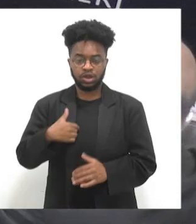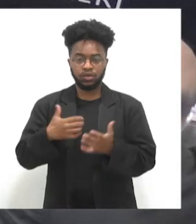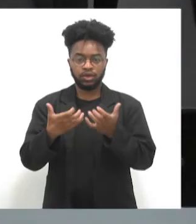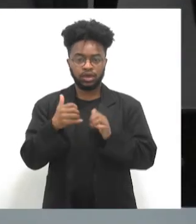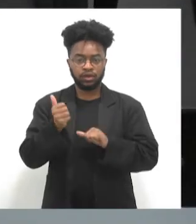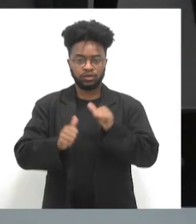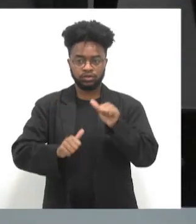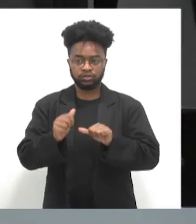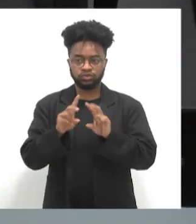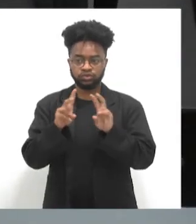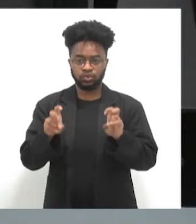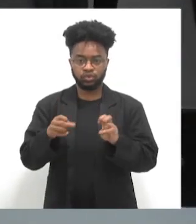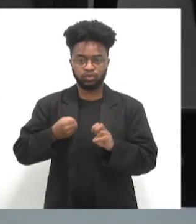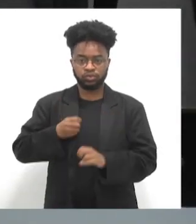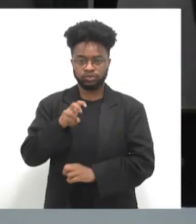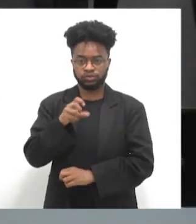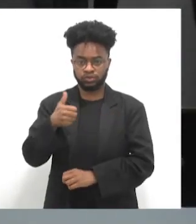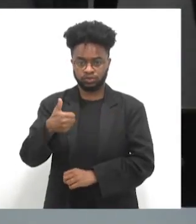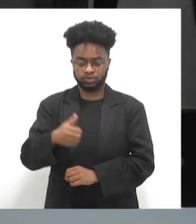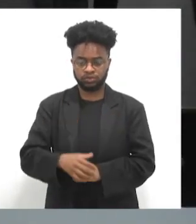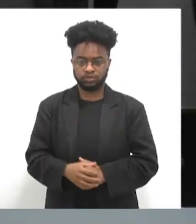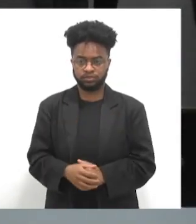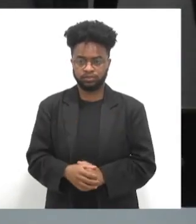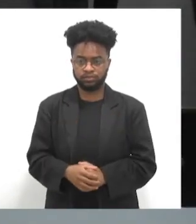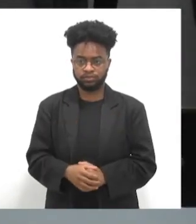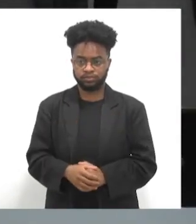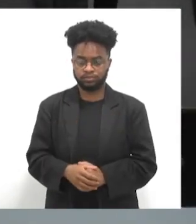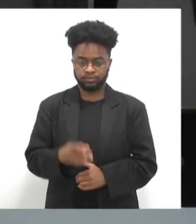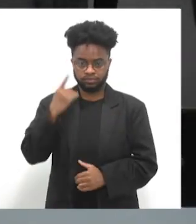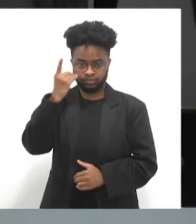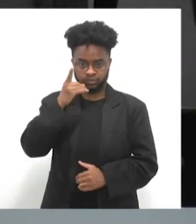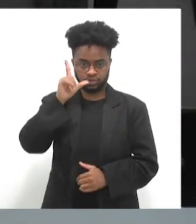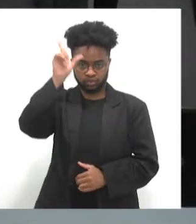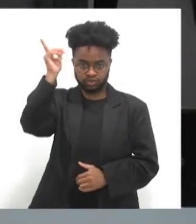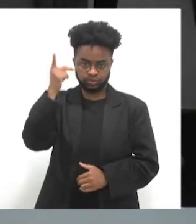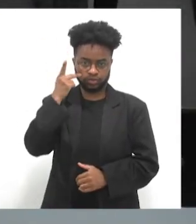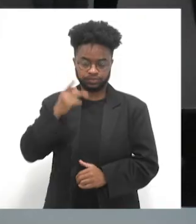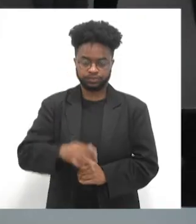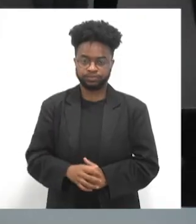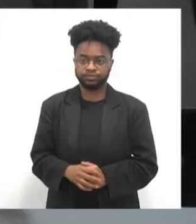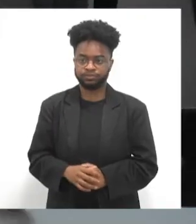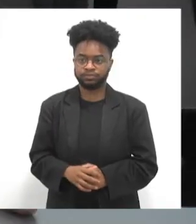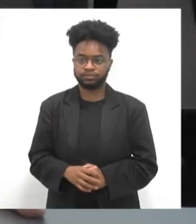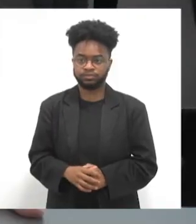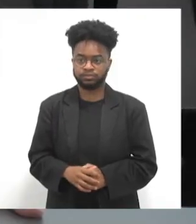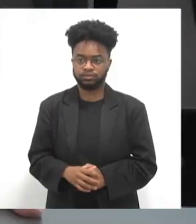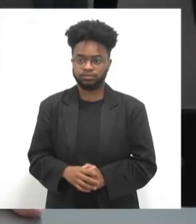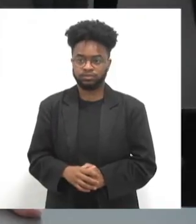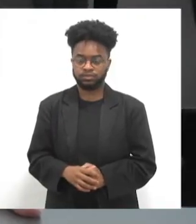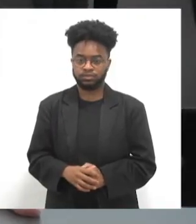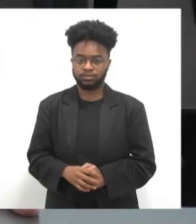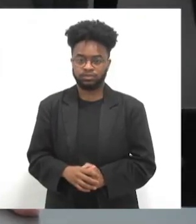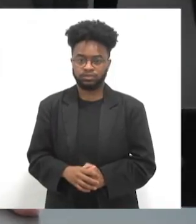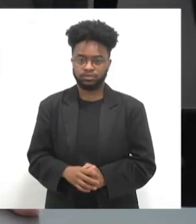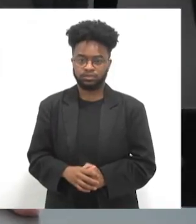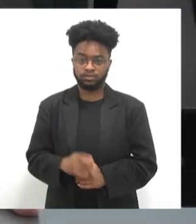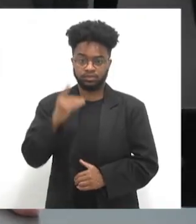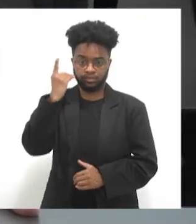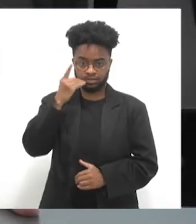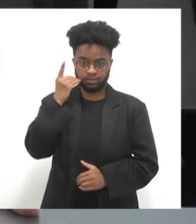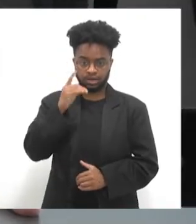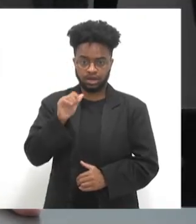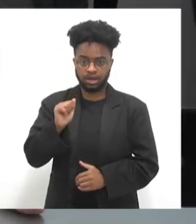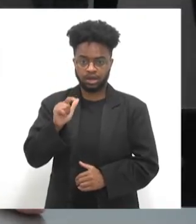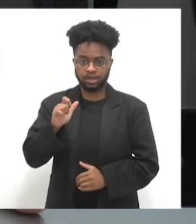o 51. Deputado Luiz Paulo. Seguinte, o deputado Quinoploc